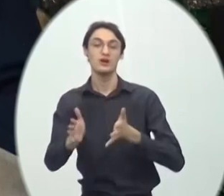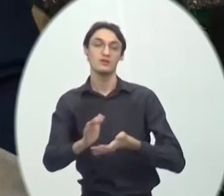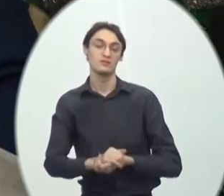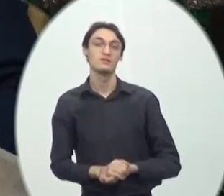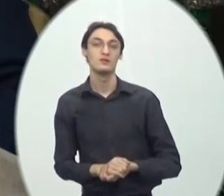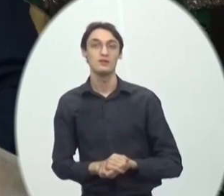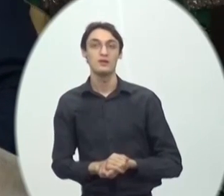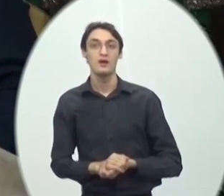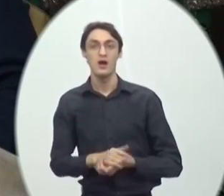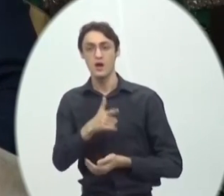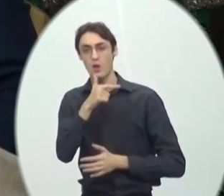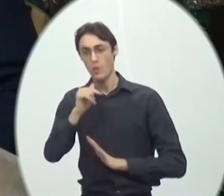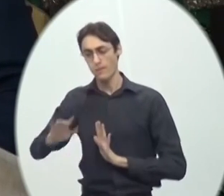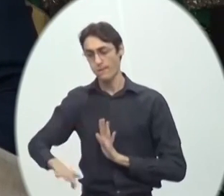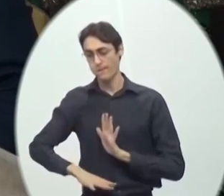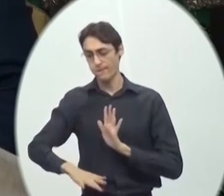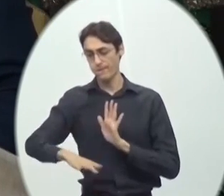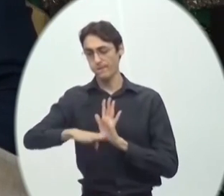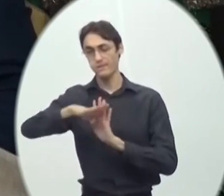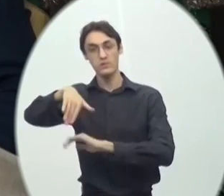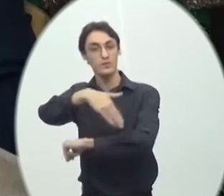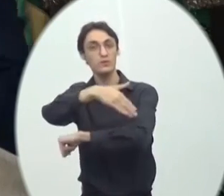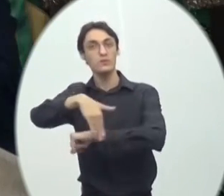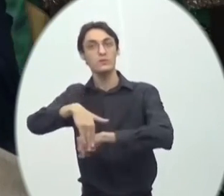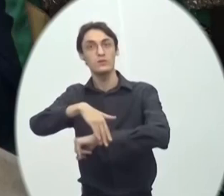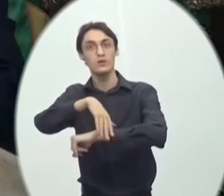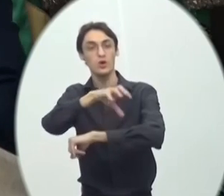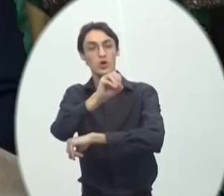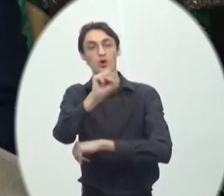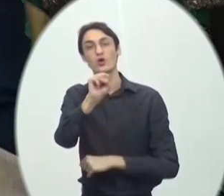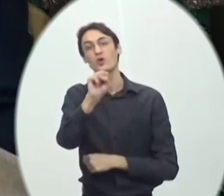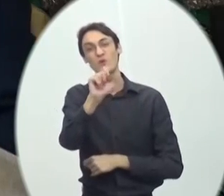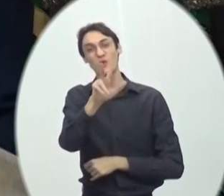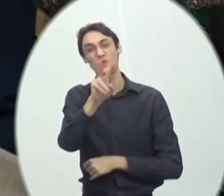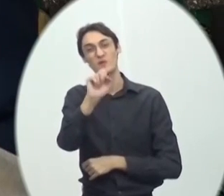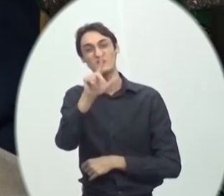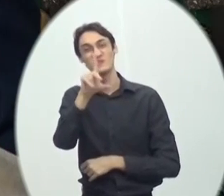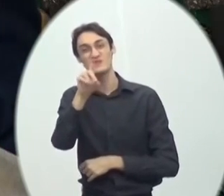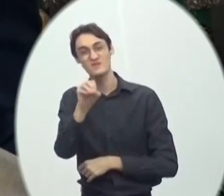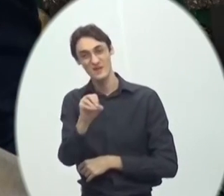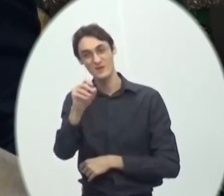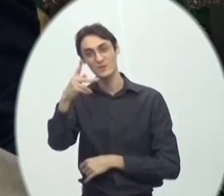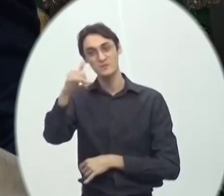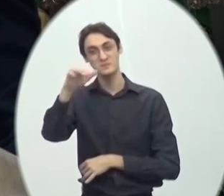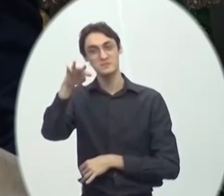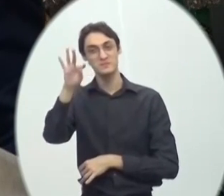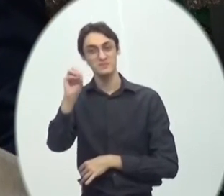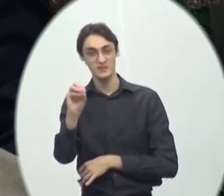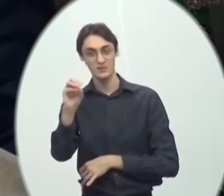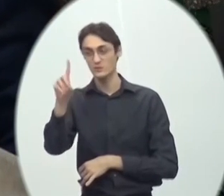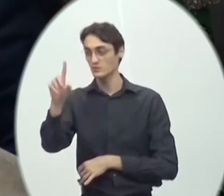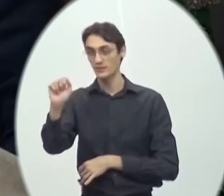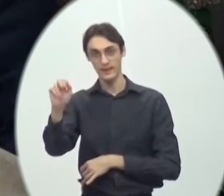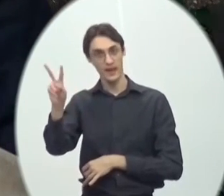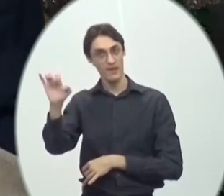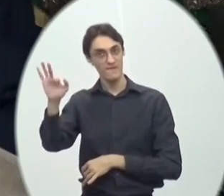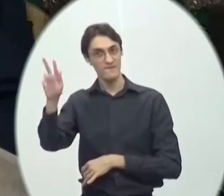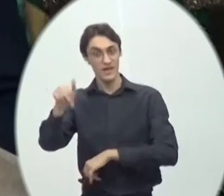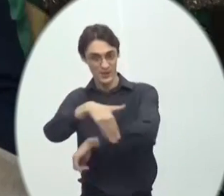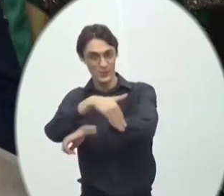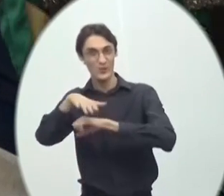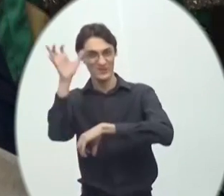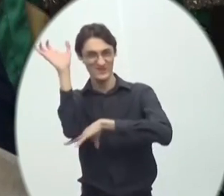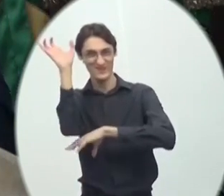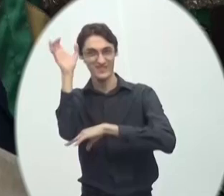com cheias na nossa rua, na Oswaldo Pinto da Veiga, lembra? Quantas enchentes passamos por isso? E as pessoas de lá